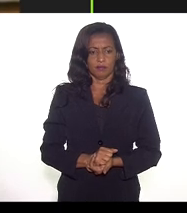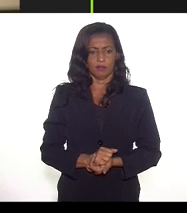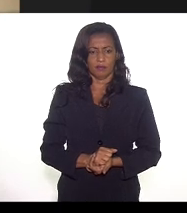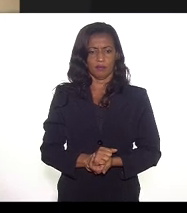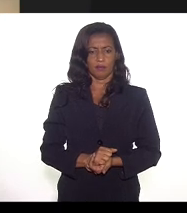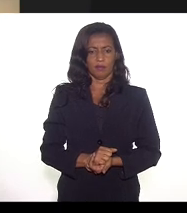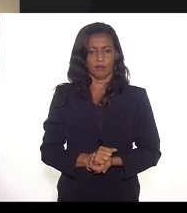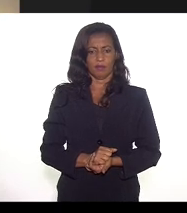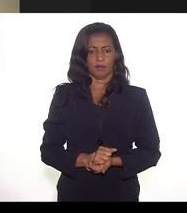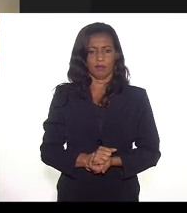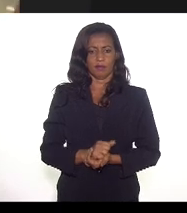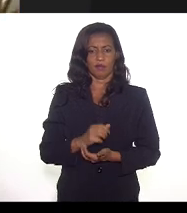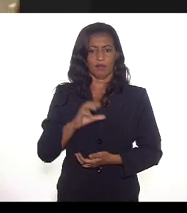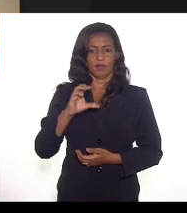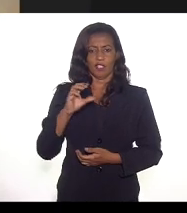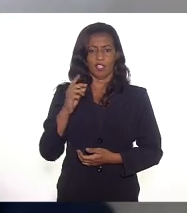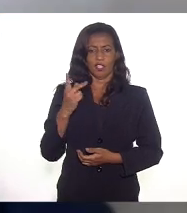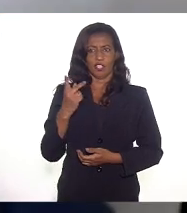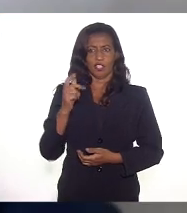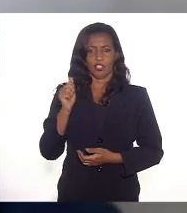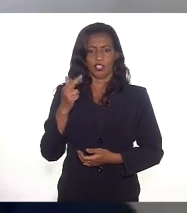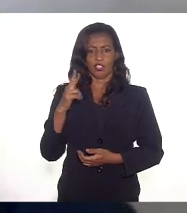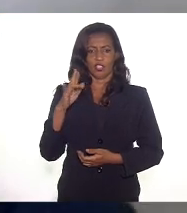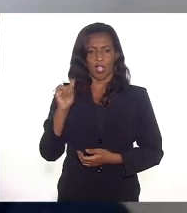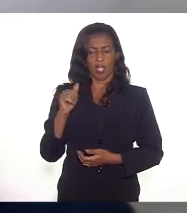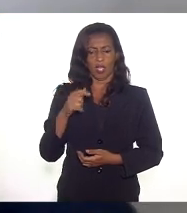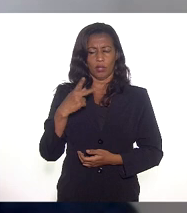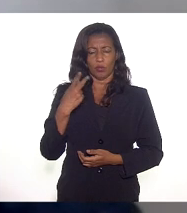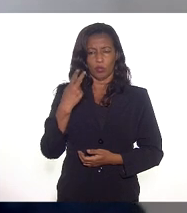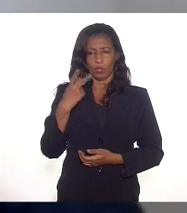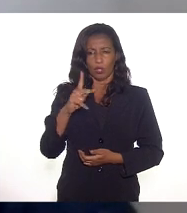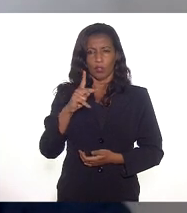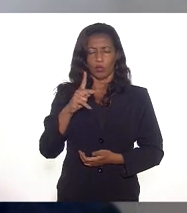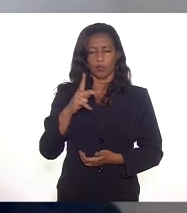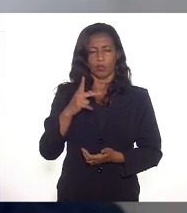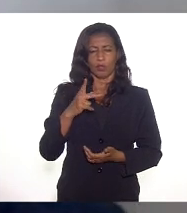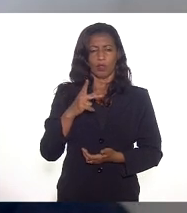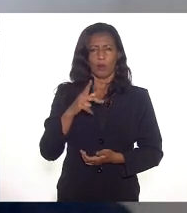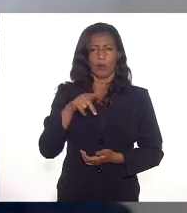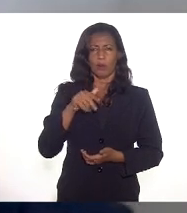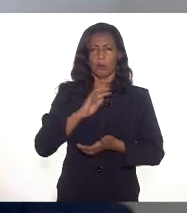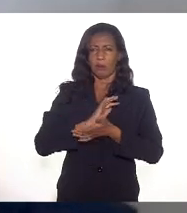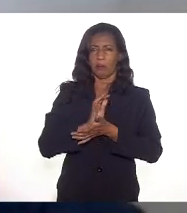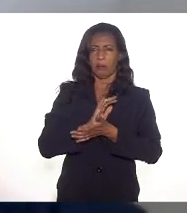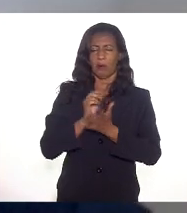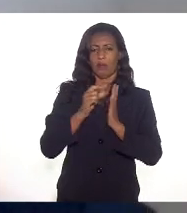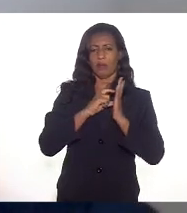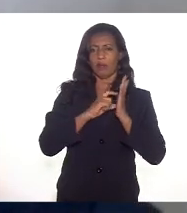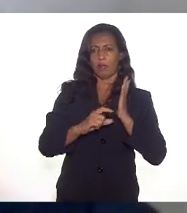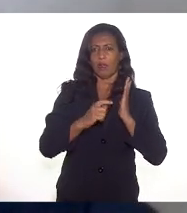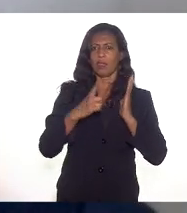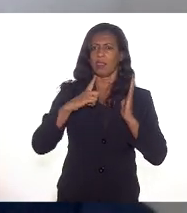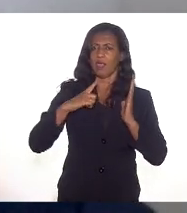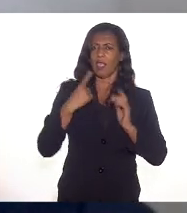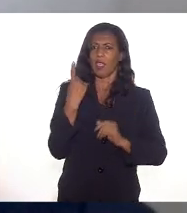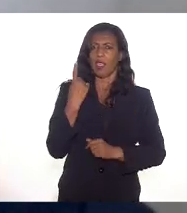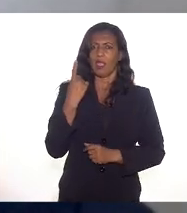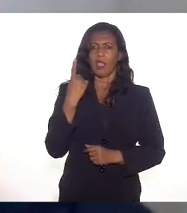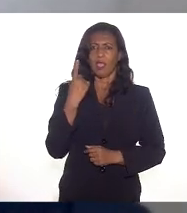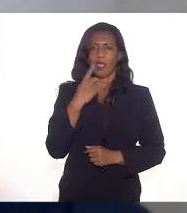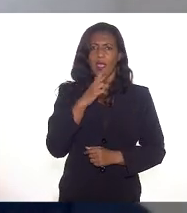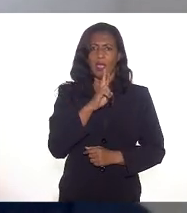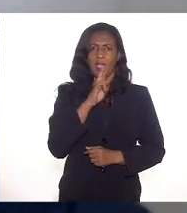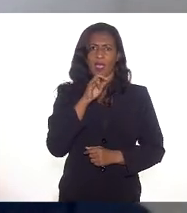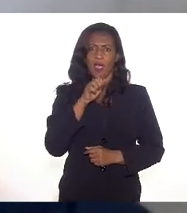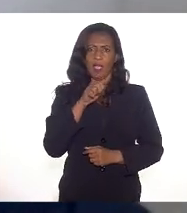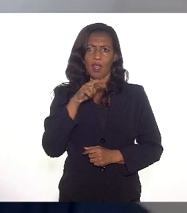Fala, presidente. Carlos, o seu destaque está prejudicado? Mas nós temos um destaque da Renata pela